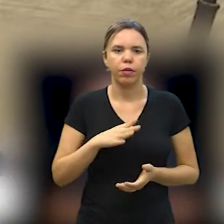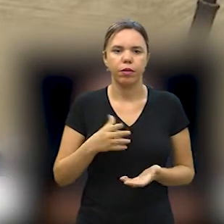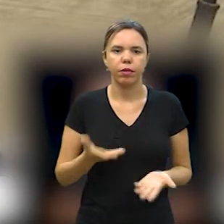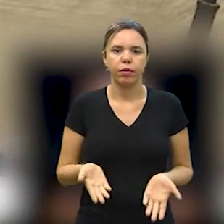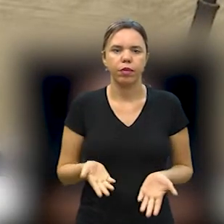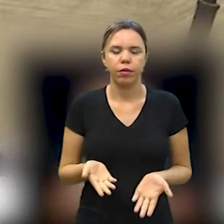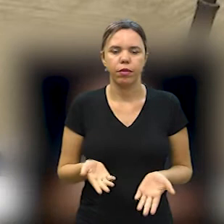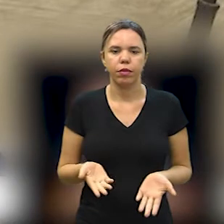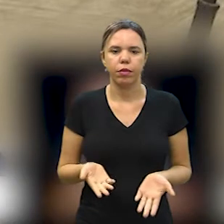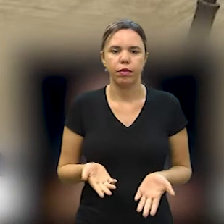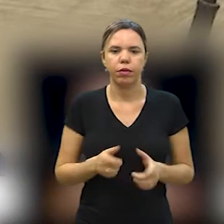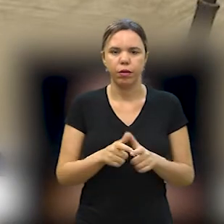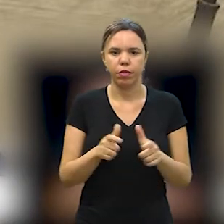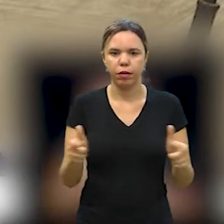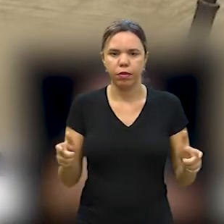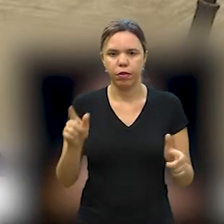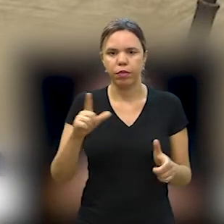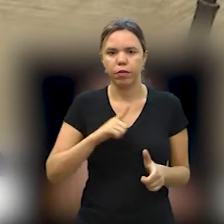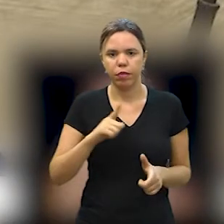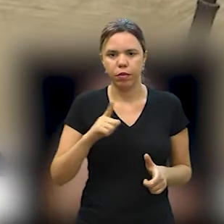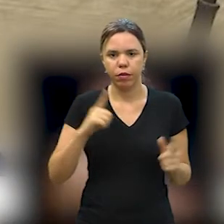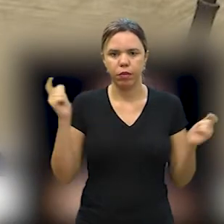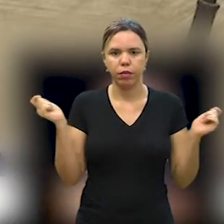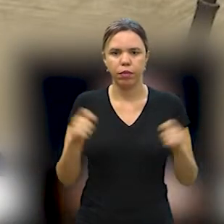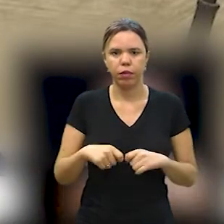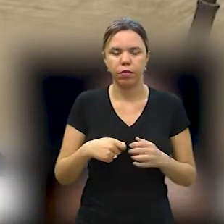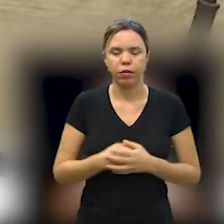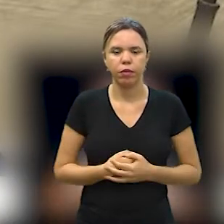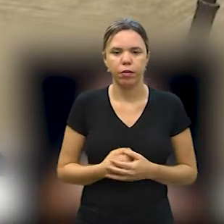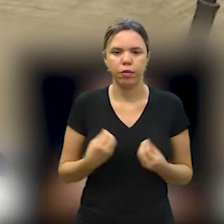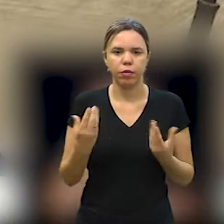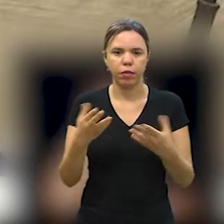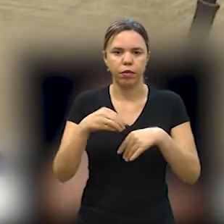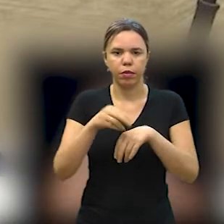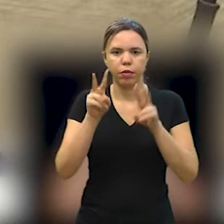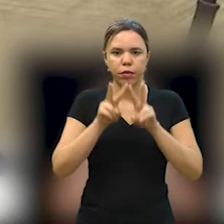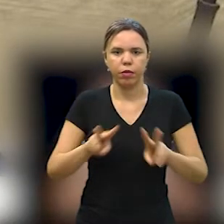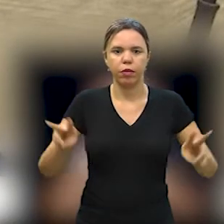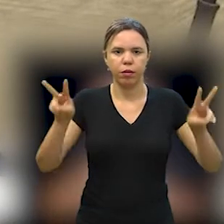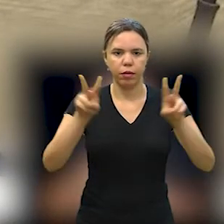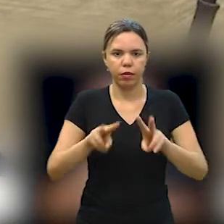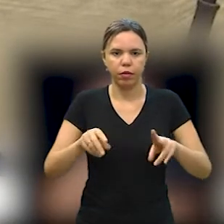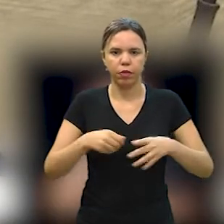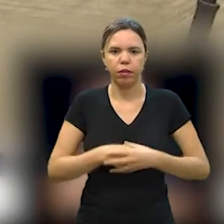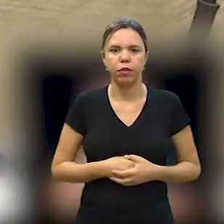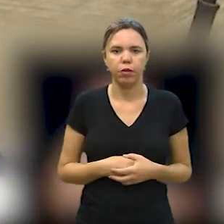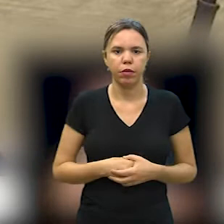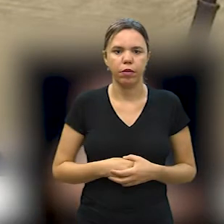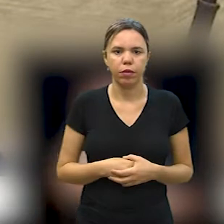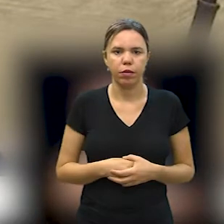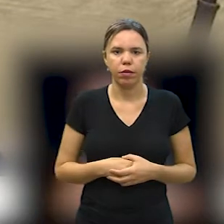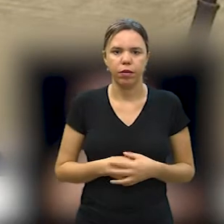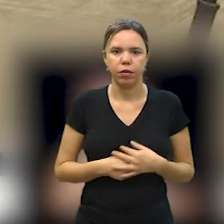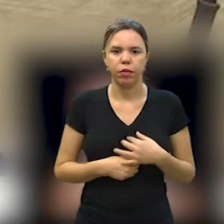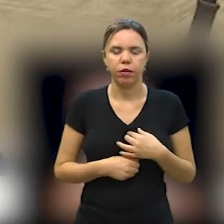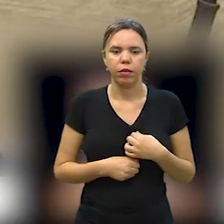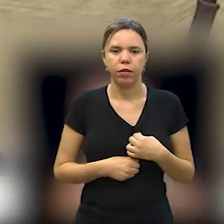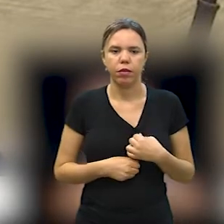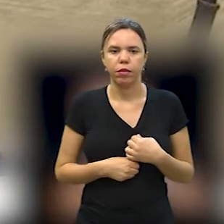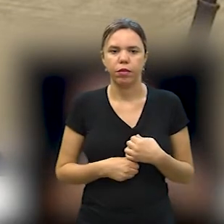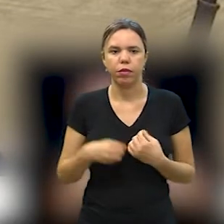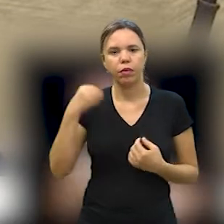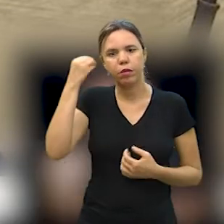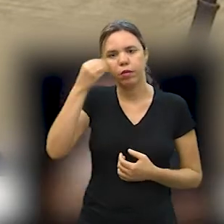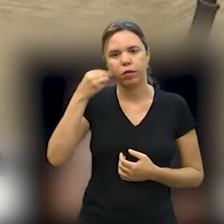cidade metropolitana ela tem um potencial de dar essa visibilidade que a a